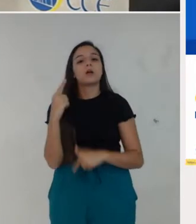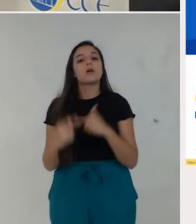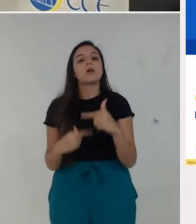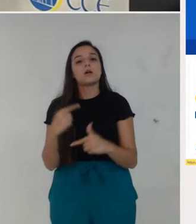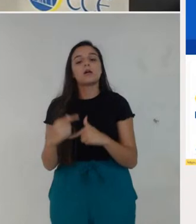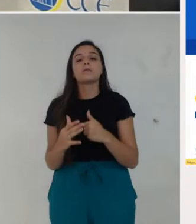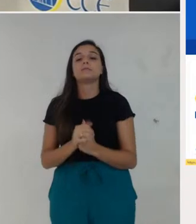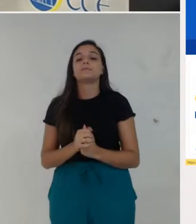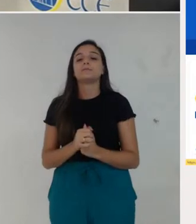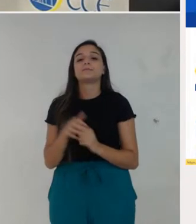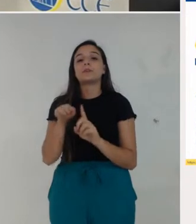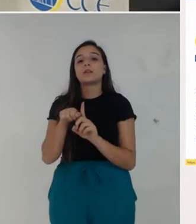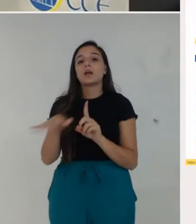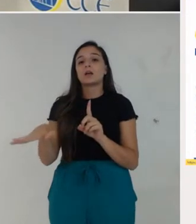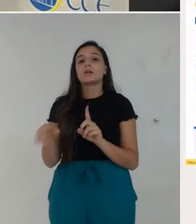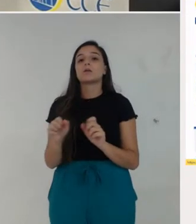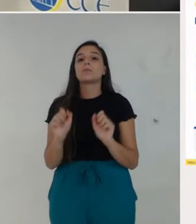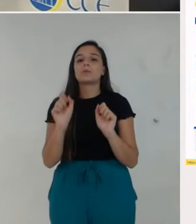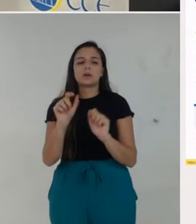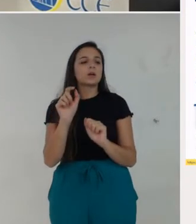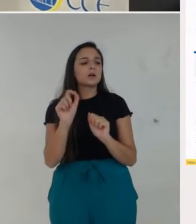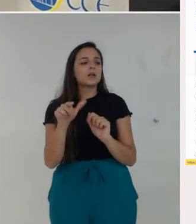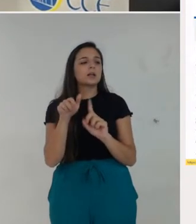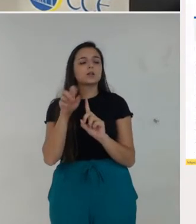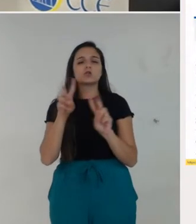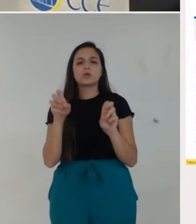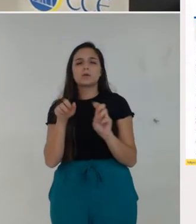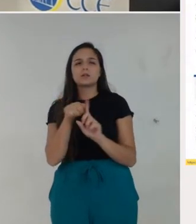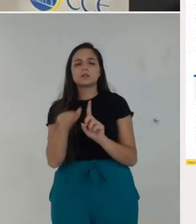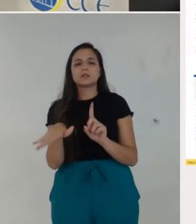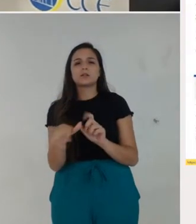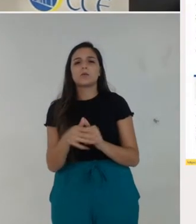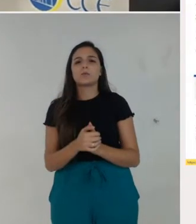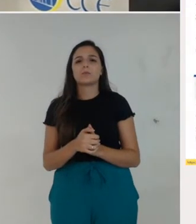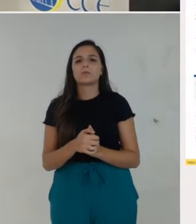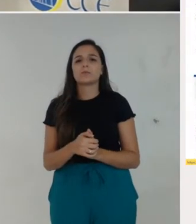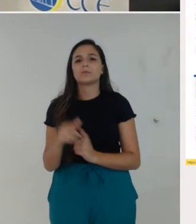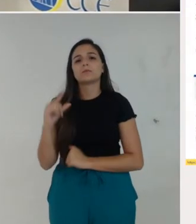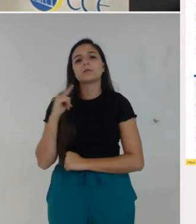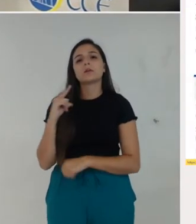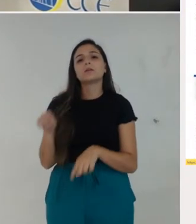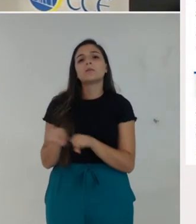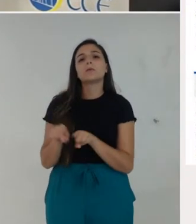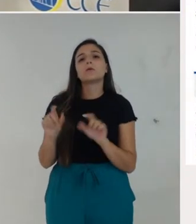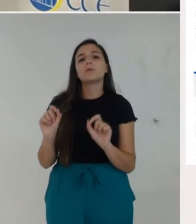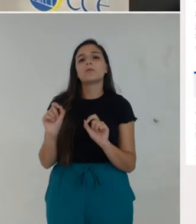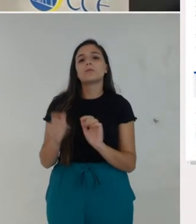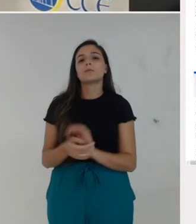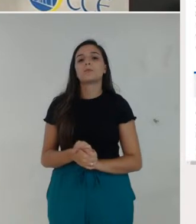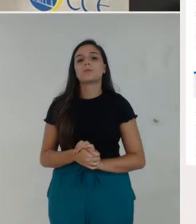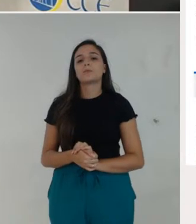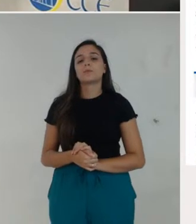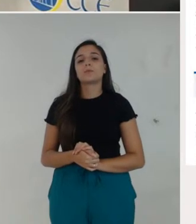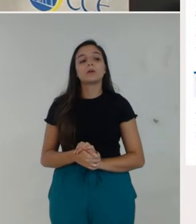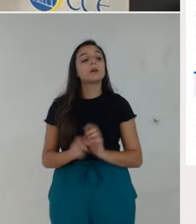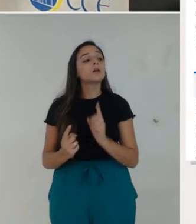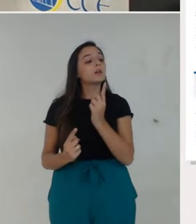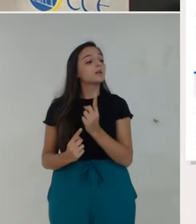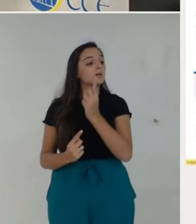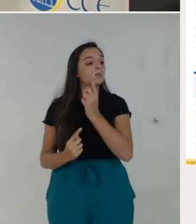Na extensão do núcleo, clica ali só para eu falar da extensão. A gente tem também extensão, lá em